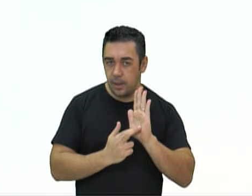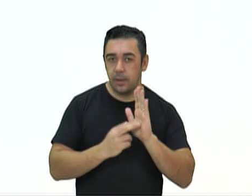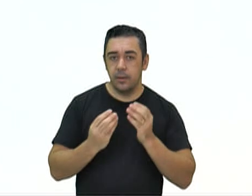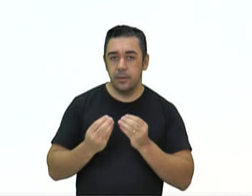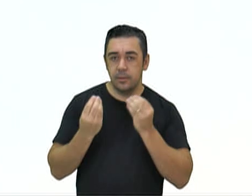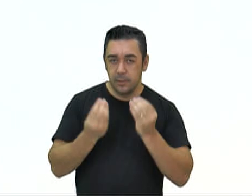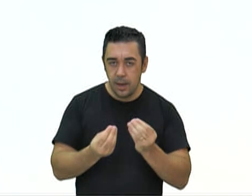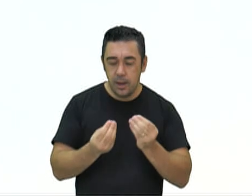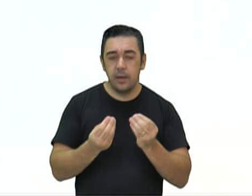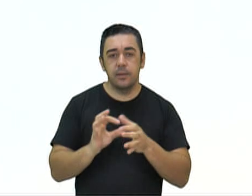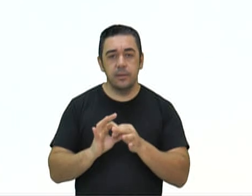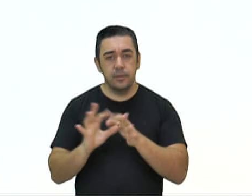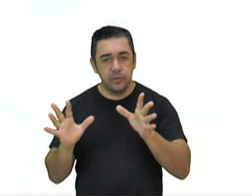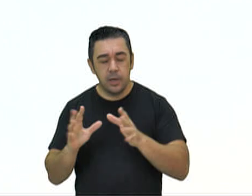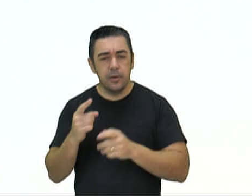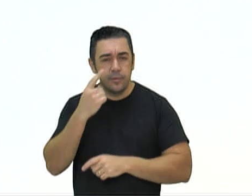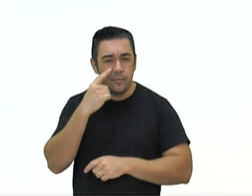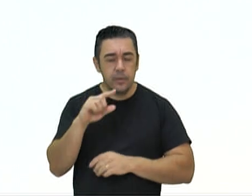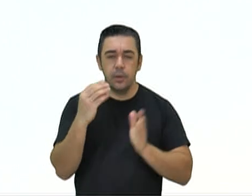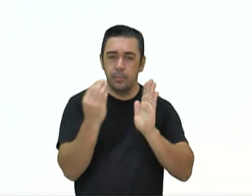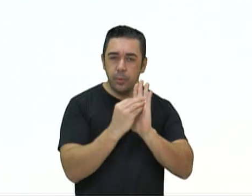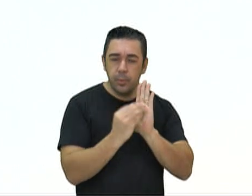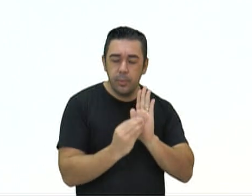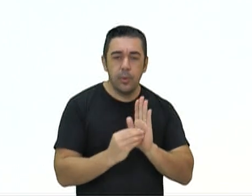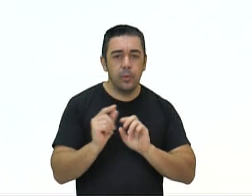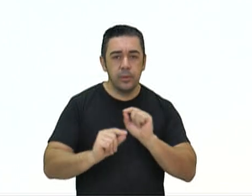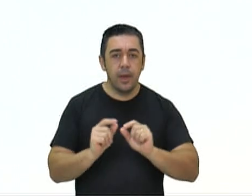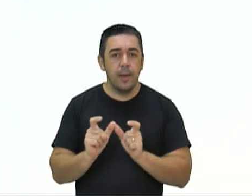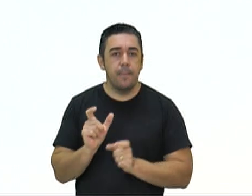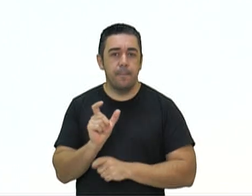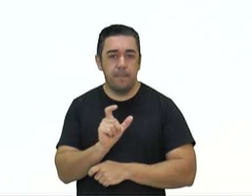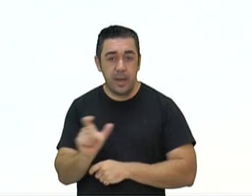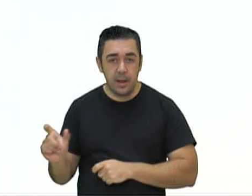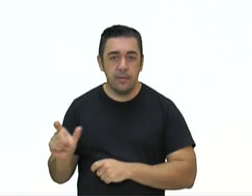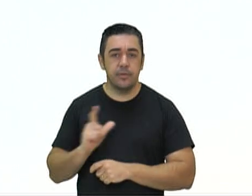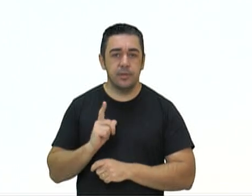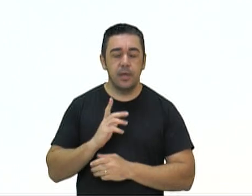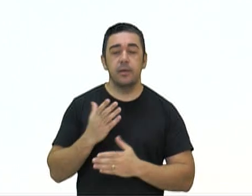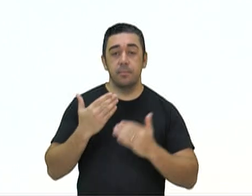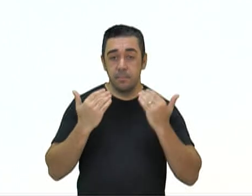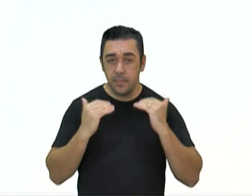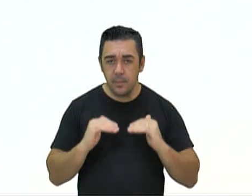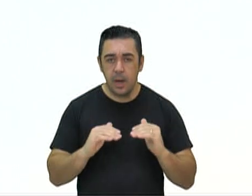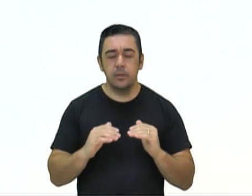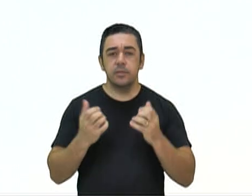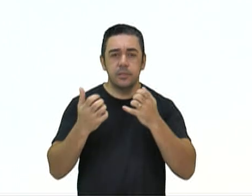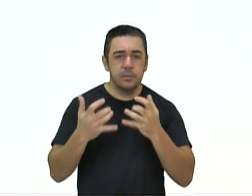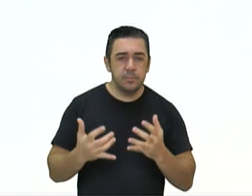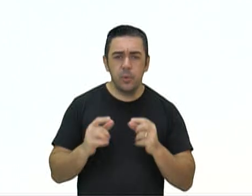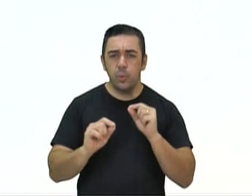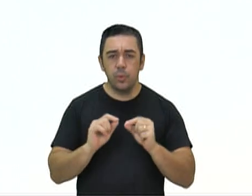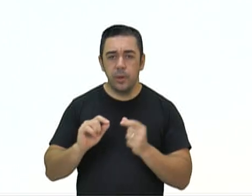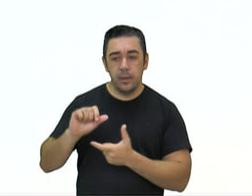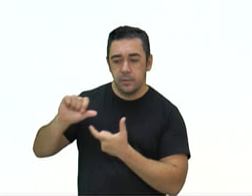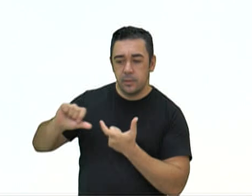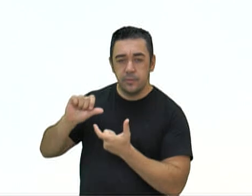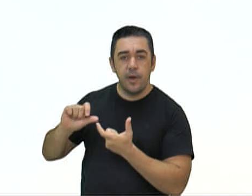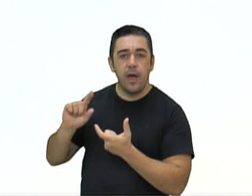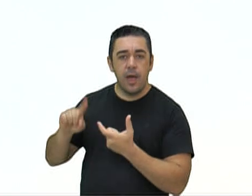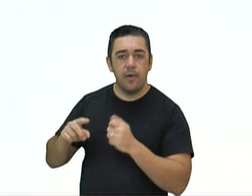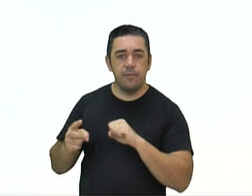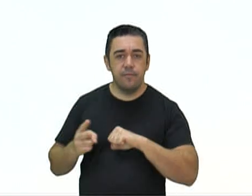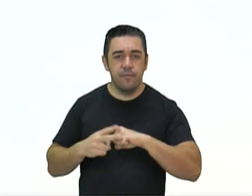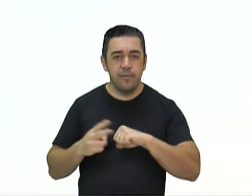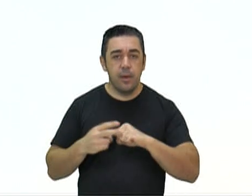e do verbo deixar, preencha as lacunas com as palavras sugeridas abaixo e explique a transitividade do verbo